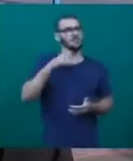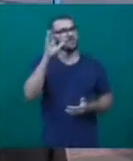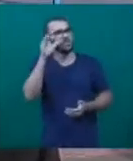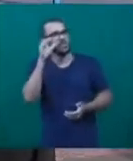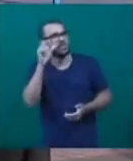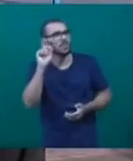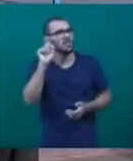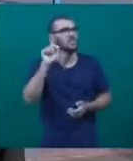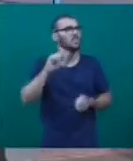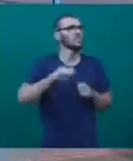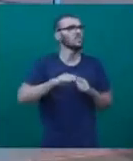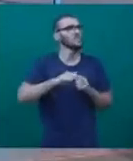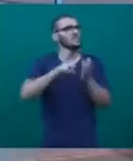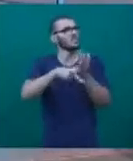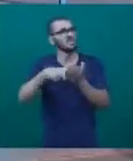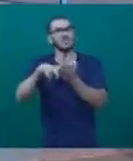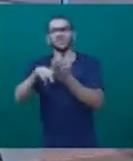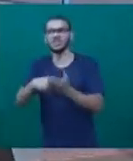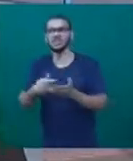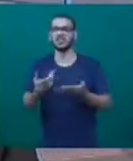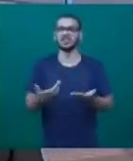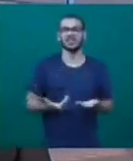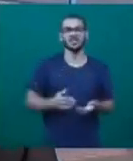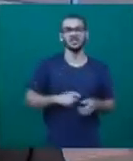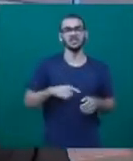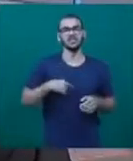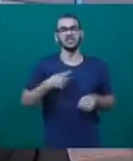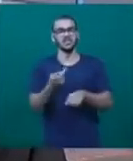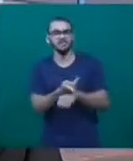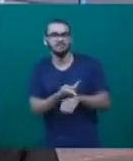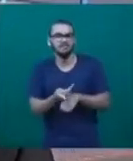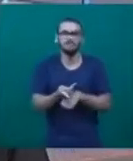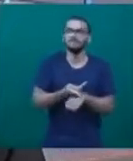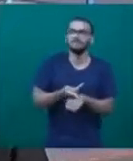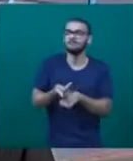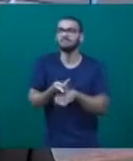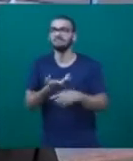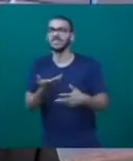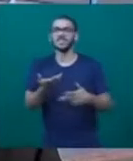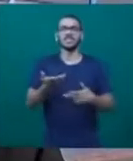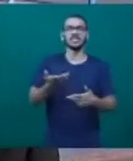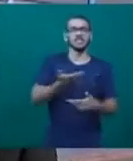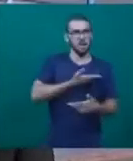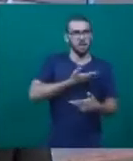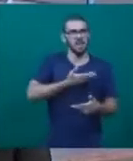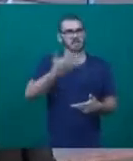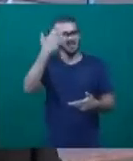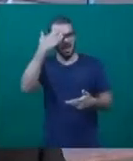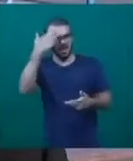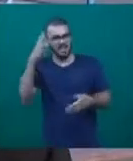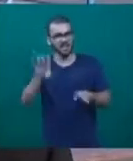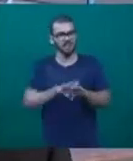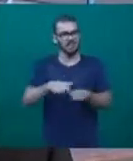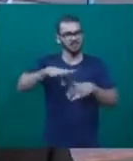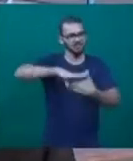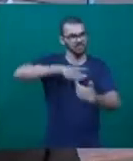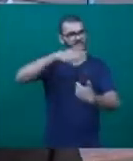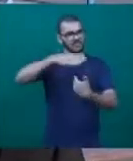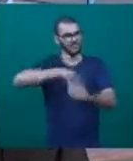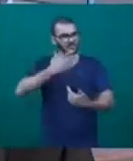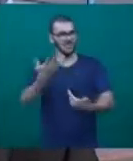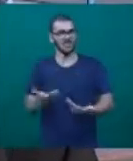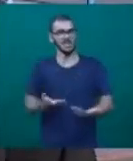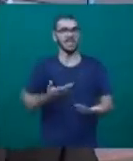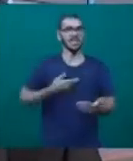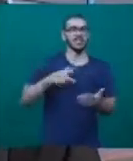que mais que eu posso fazer com skate? Aí eu procurei correr atrás, aí eu vi uns amigos que sabiam andar, aí começou. Aí